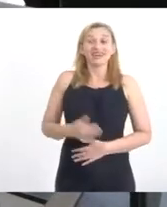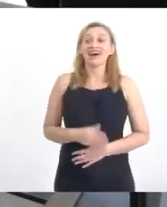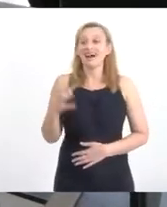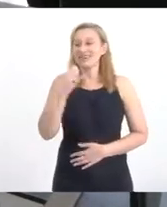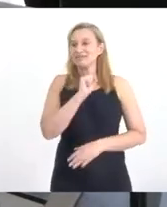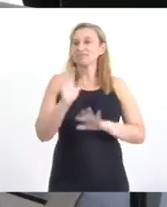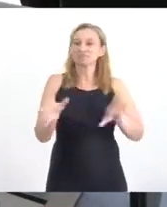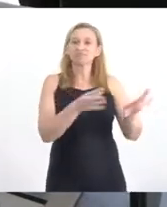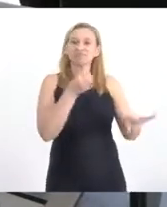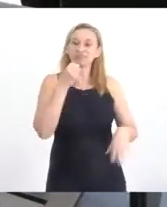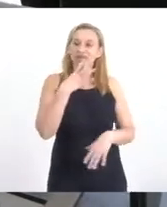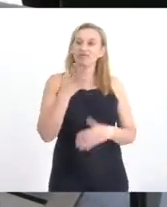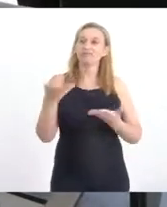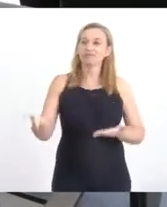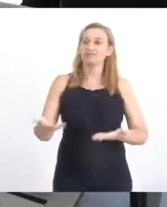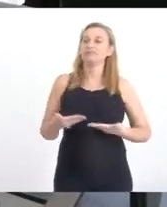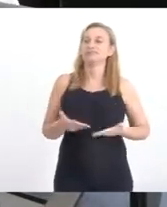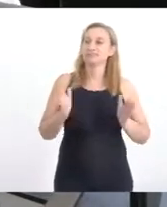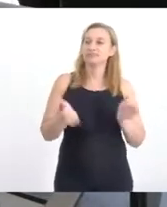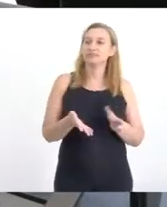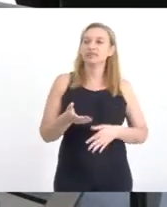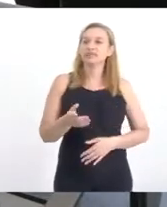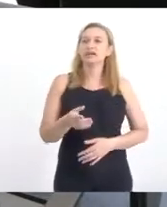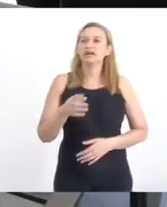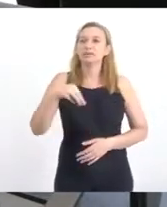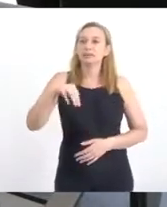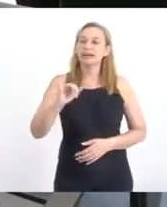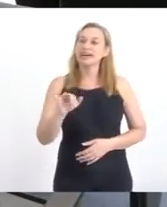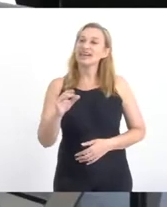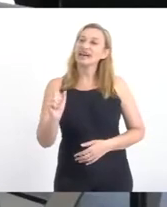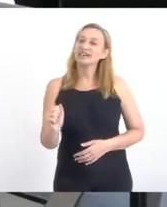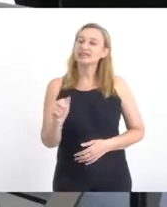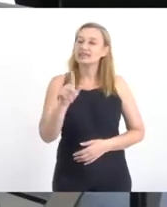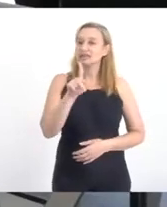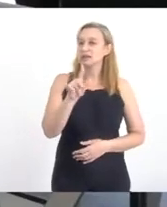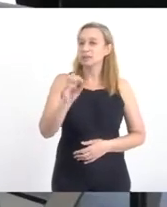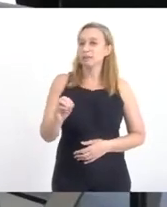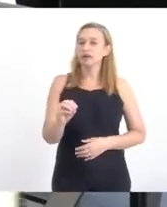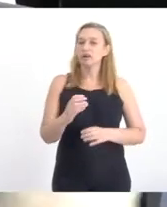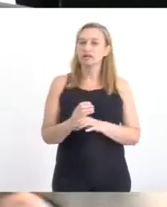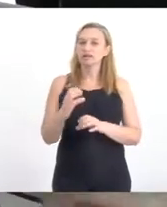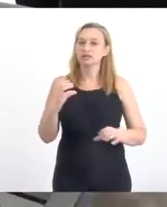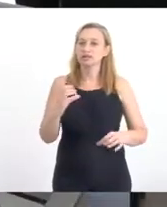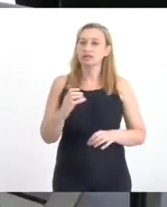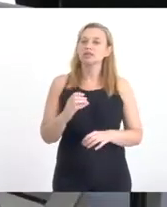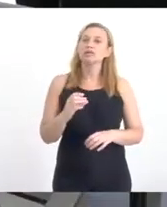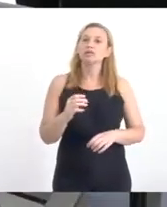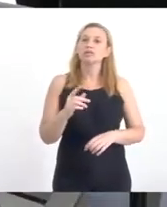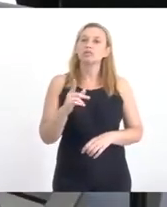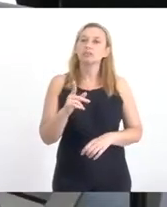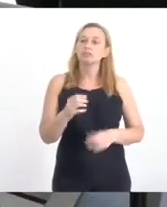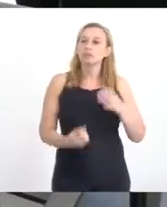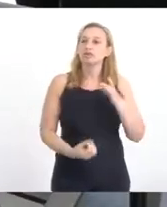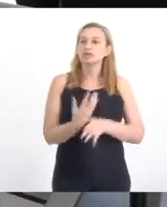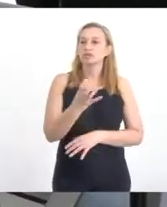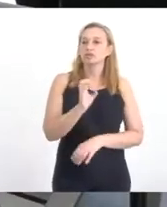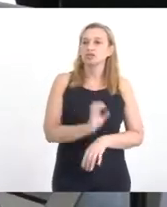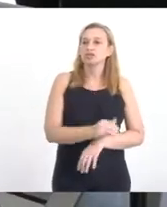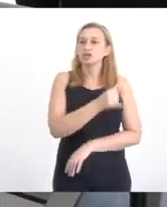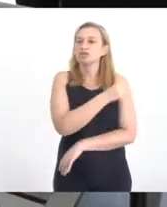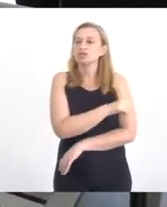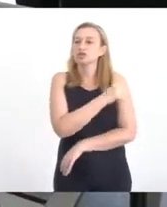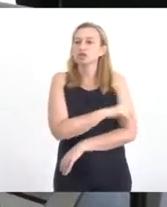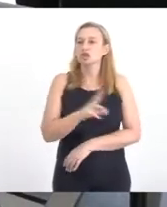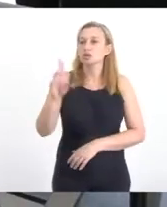bom agora a gente convida a senhora Mariana de Paula engenheira de produção pela Universidade Federal do Estado do Rio de